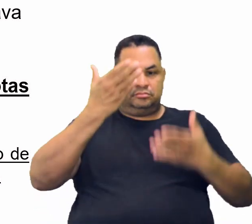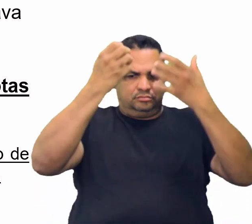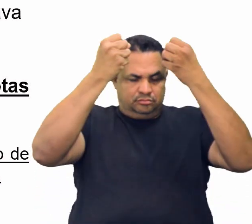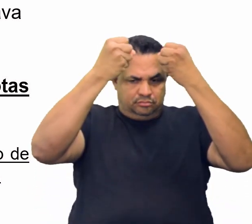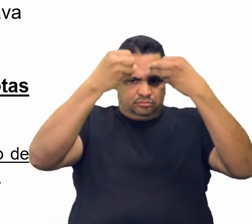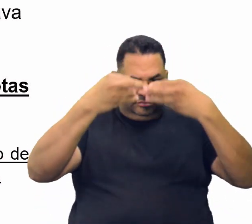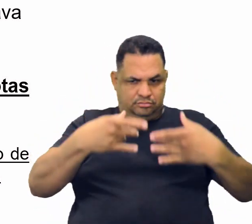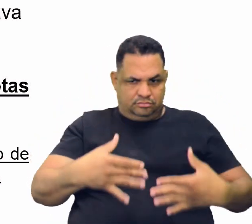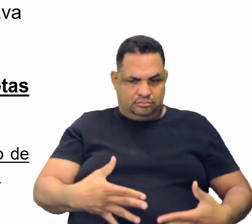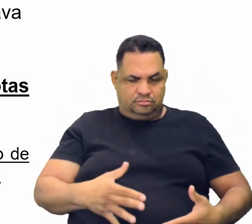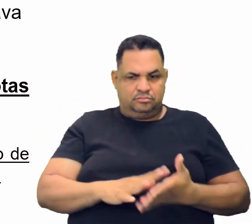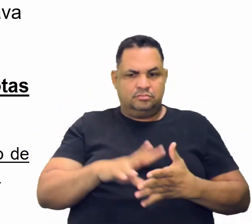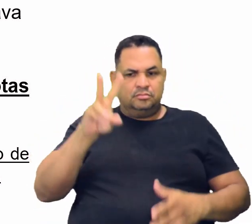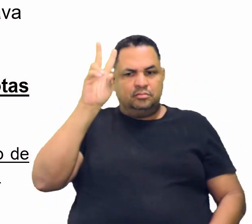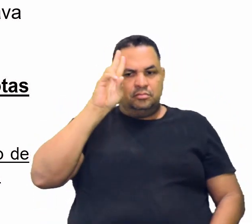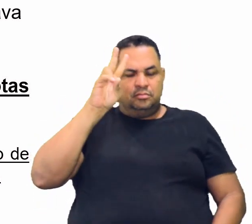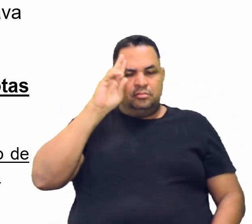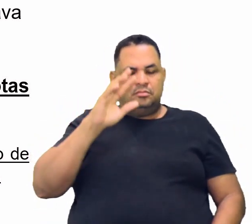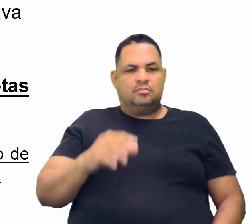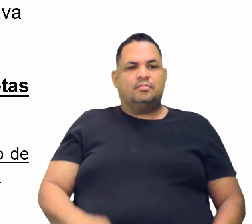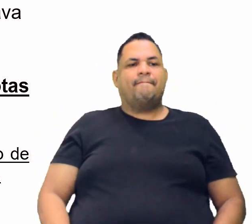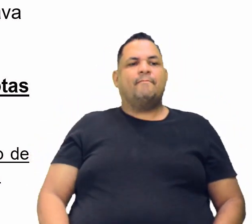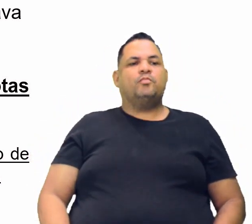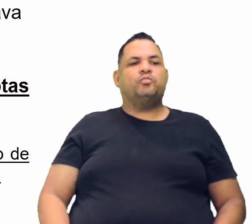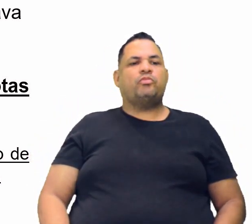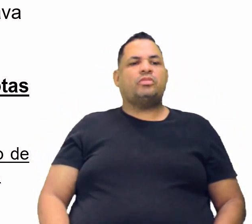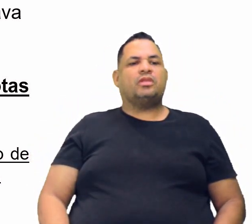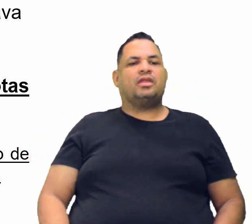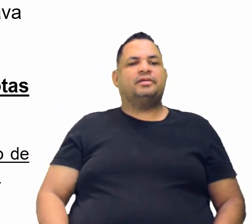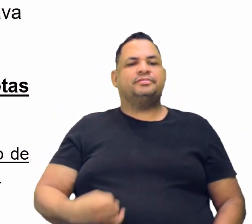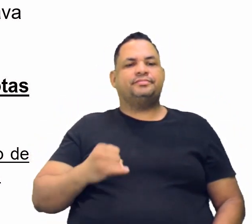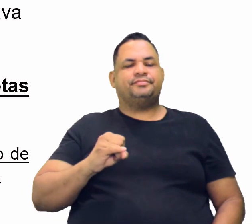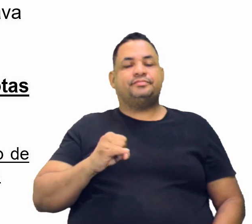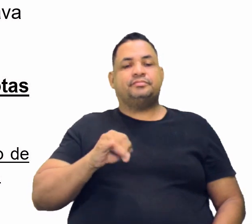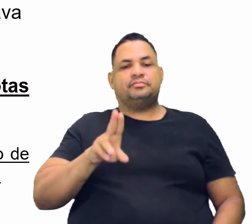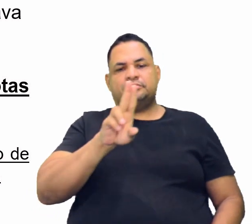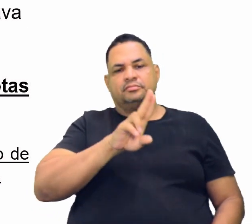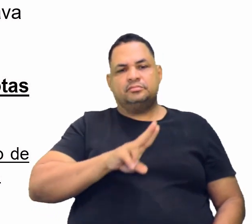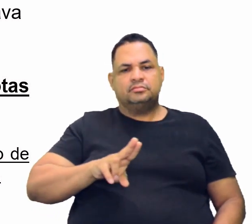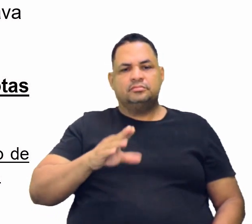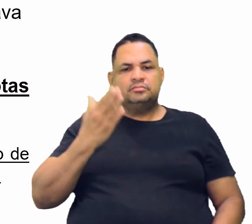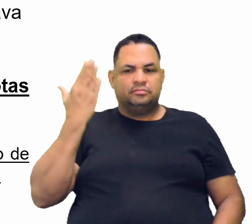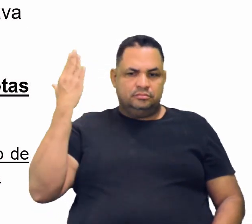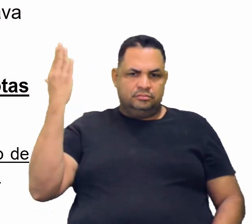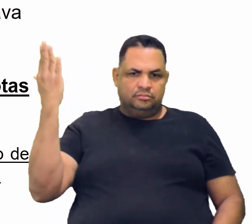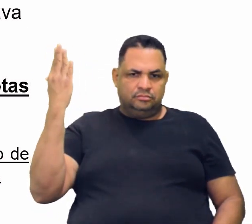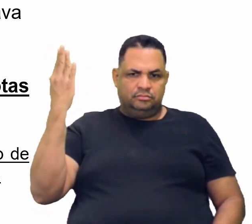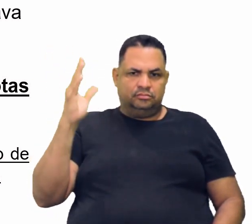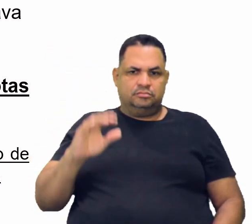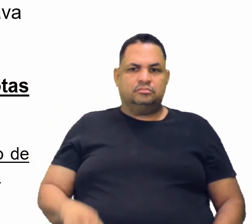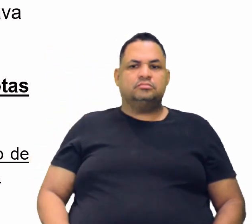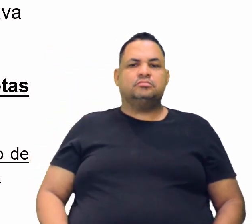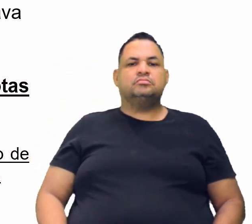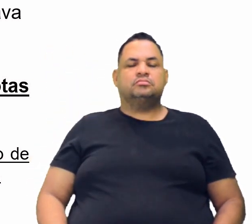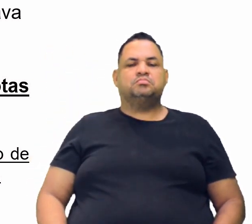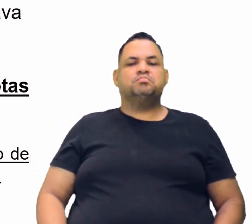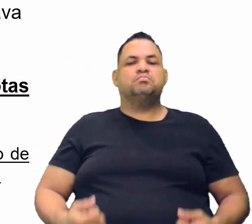lá, vai reforçar aqui, não tem problema não, ó. Se fosse usado o verbo existir, este